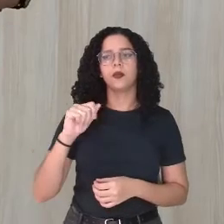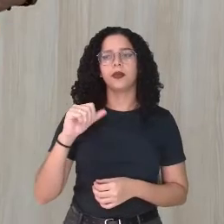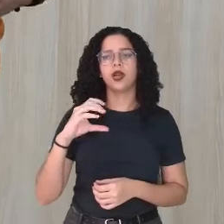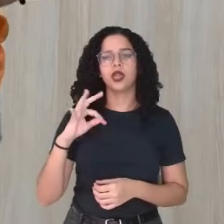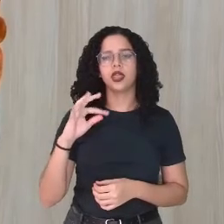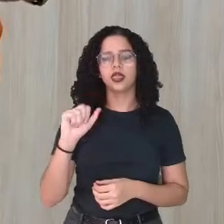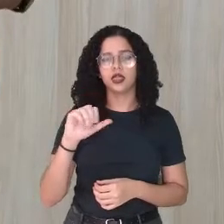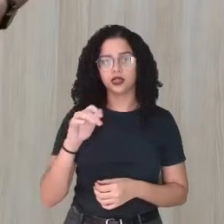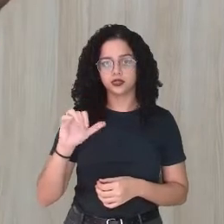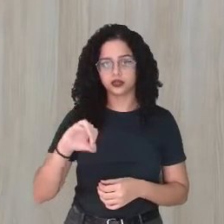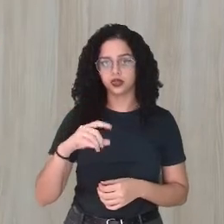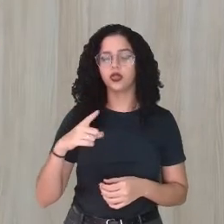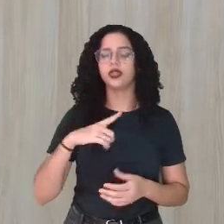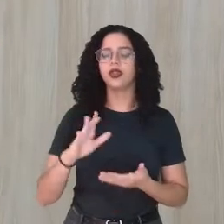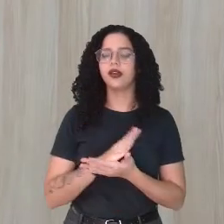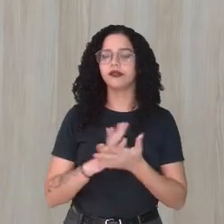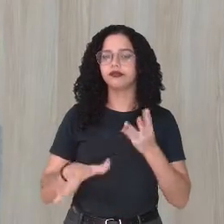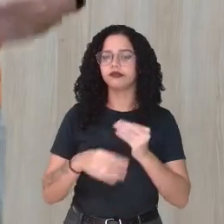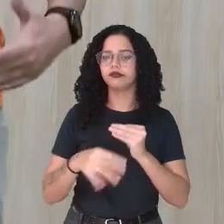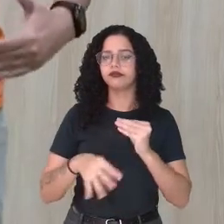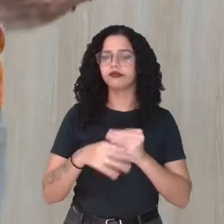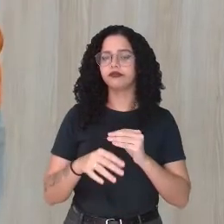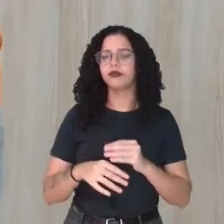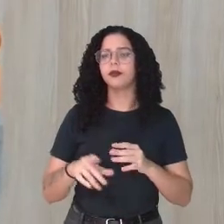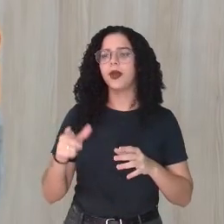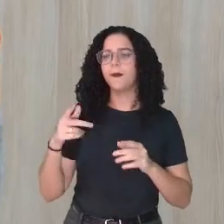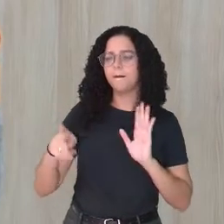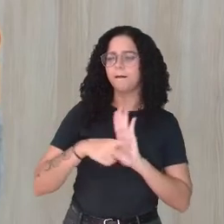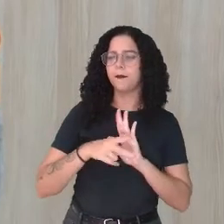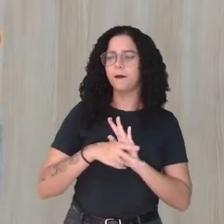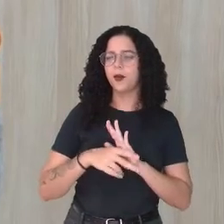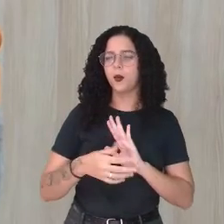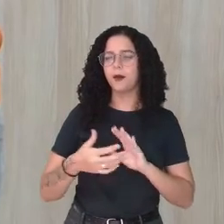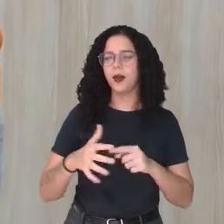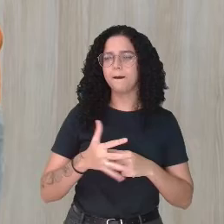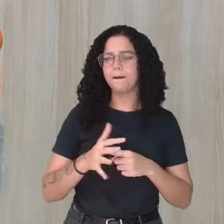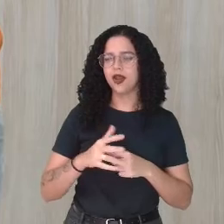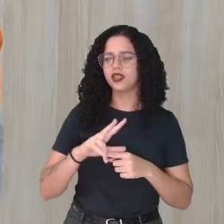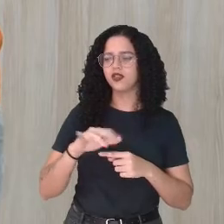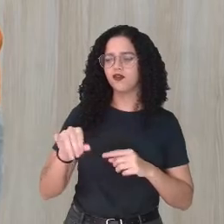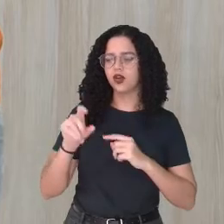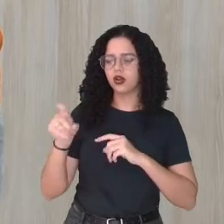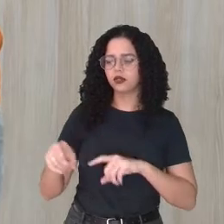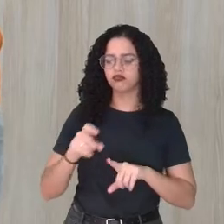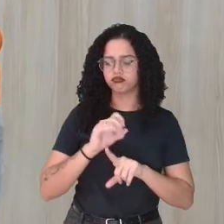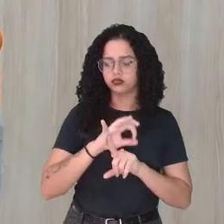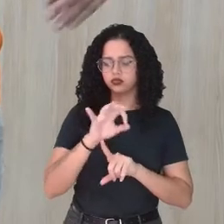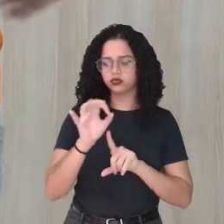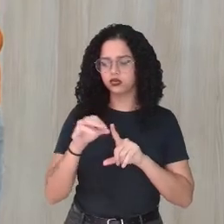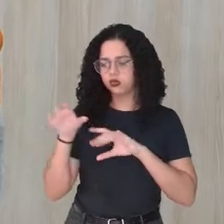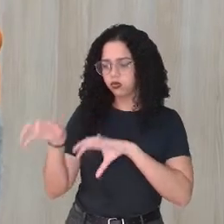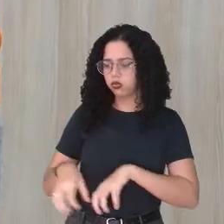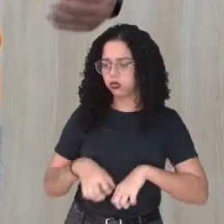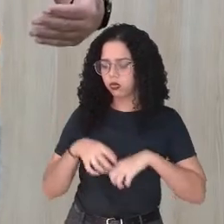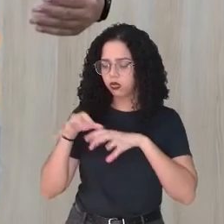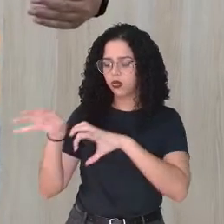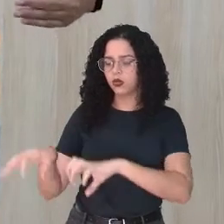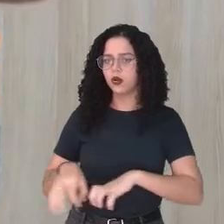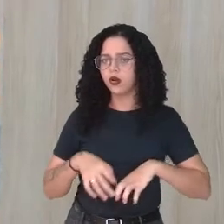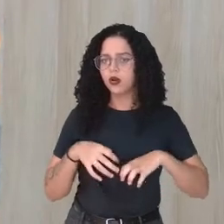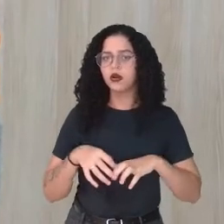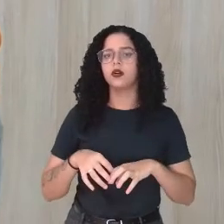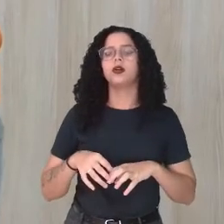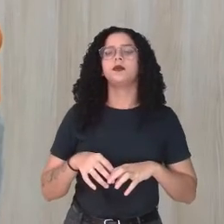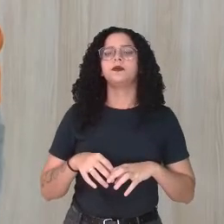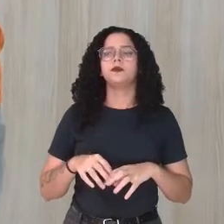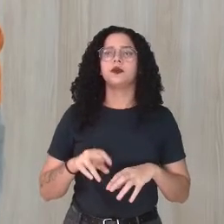ter alguns incrementos agrícolas, que a própria máquina, né, ela vai cortando a soja, ou o milho, ou o trigo, ou a cana-de-açúcar, por exemplo, já